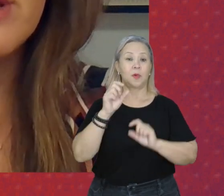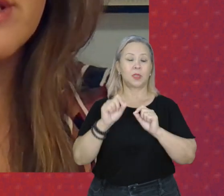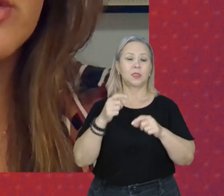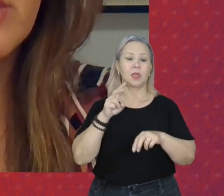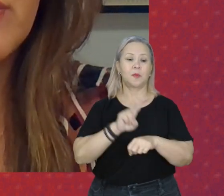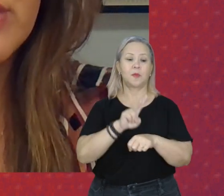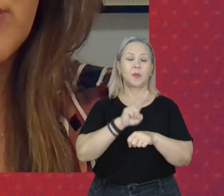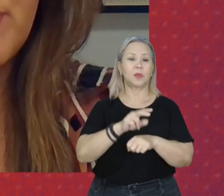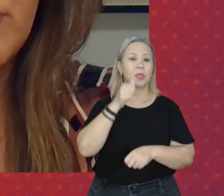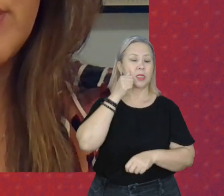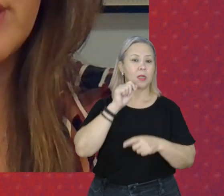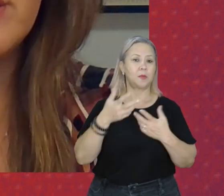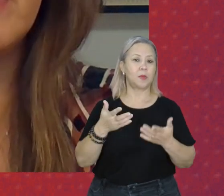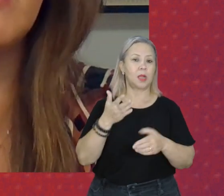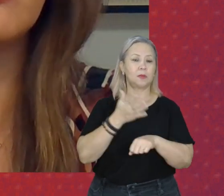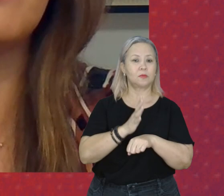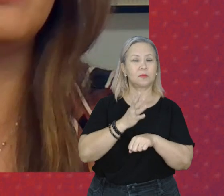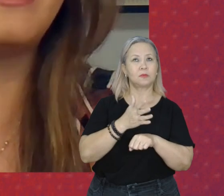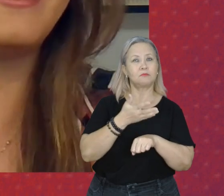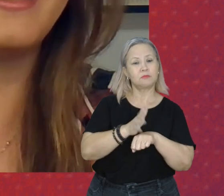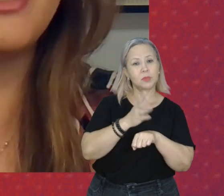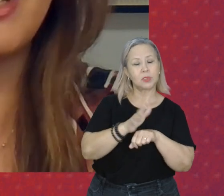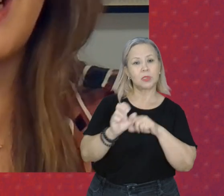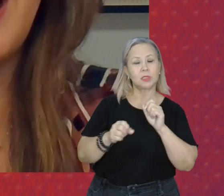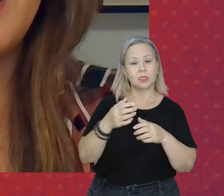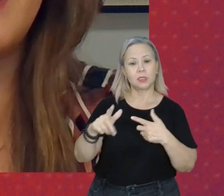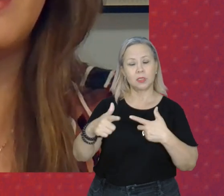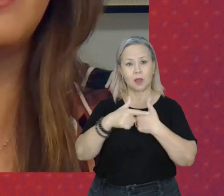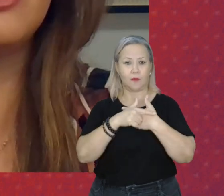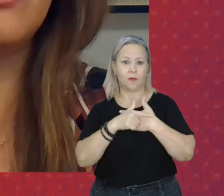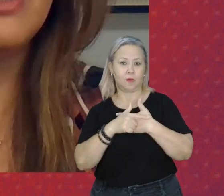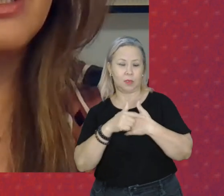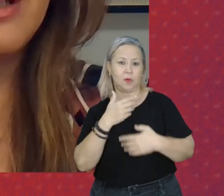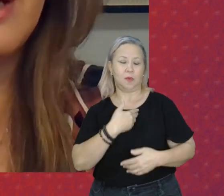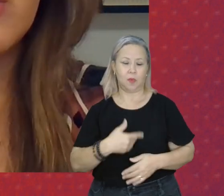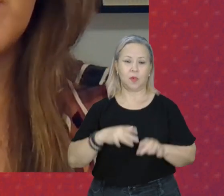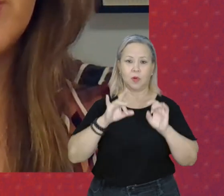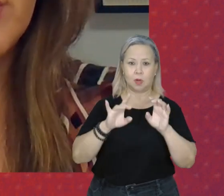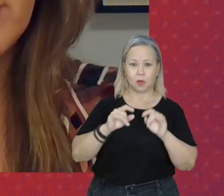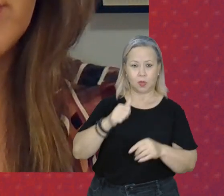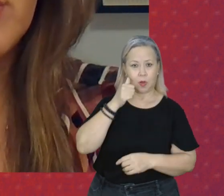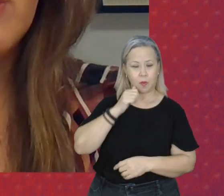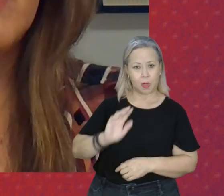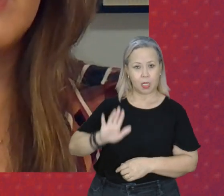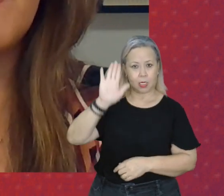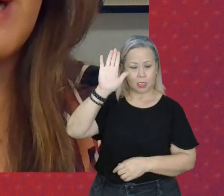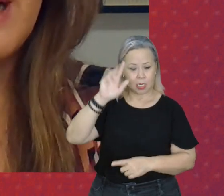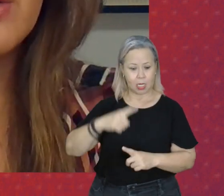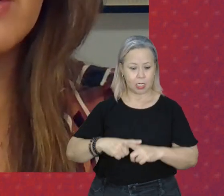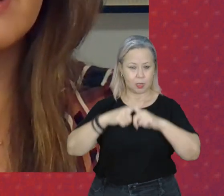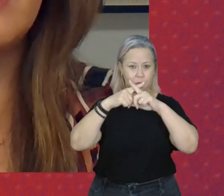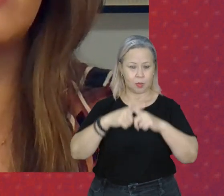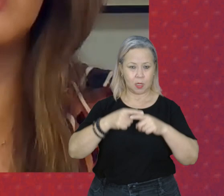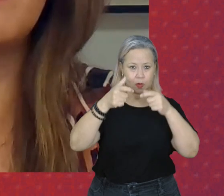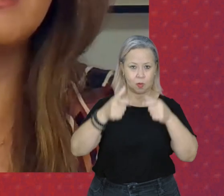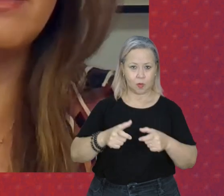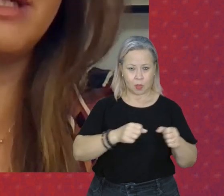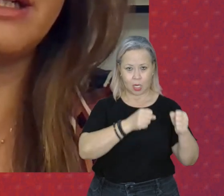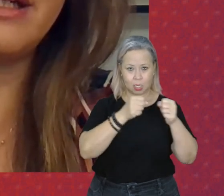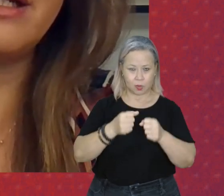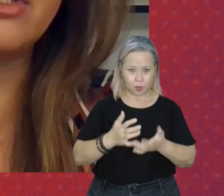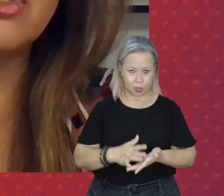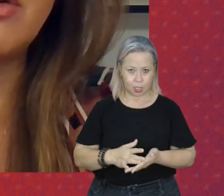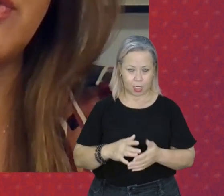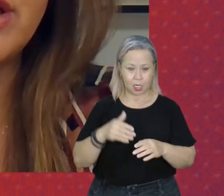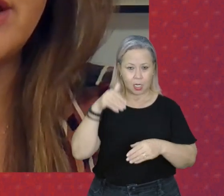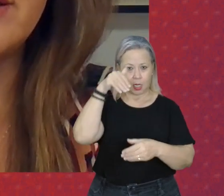mulher no exercício da função pública. Então, não só a mulher que é candidata, que está ali, né, disputando um espaço nas eleições, mas